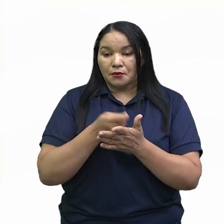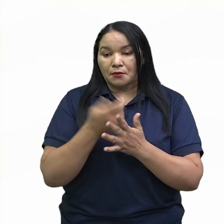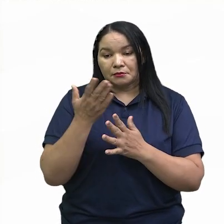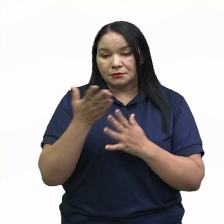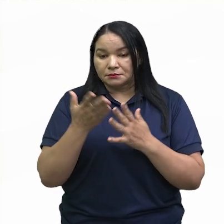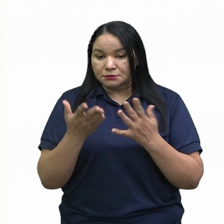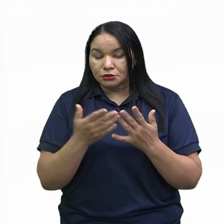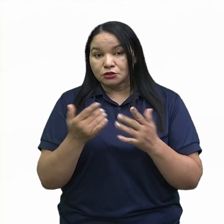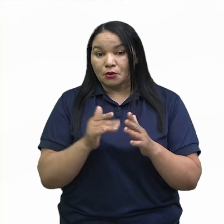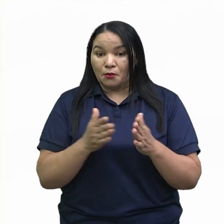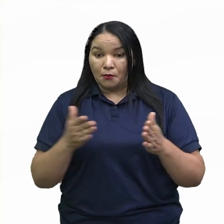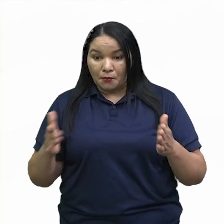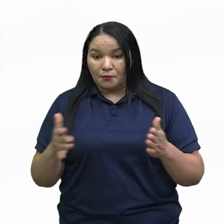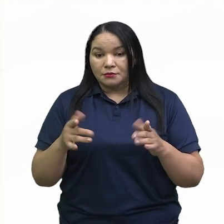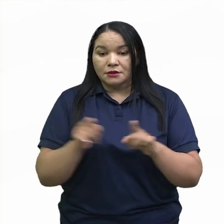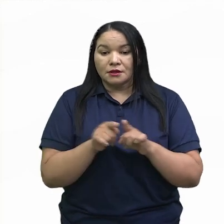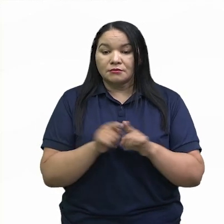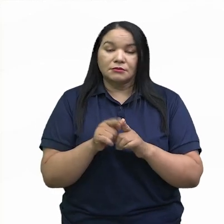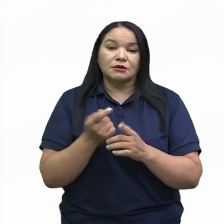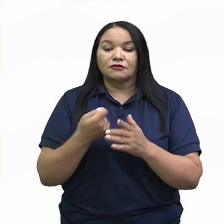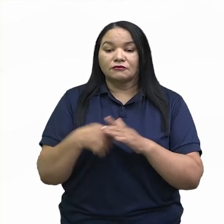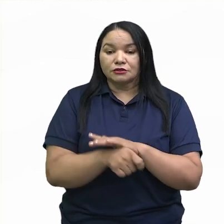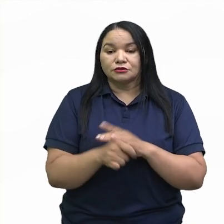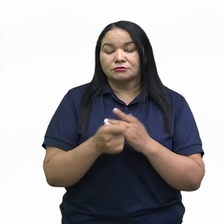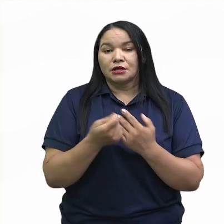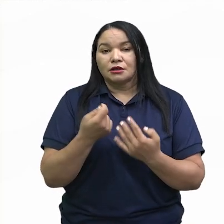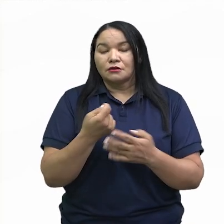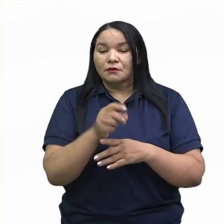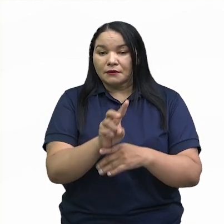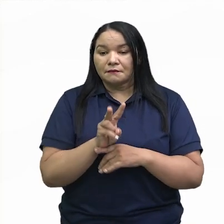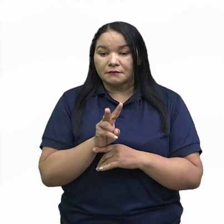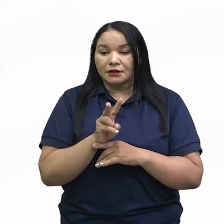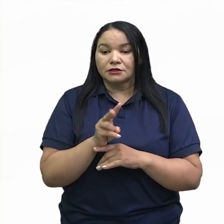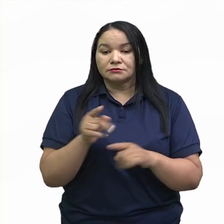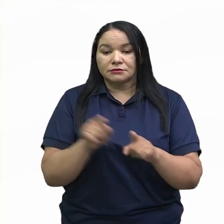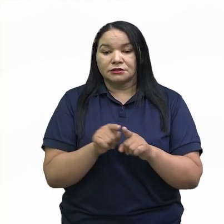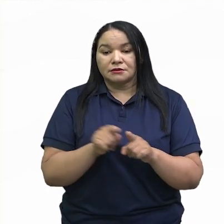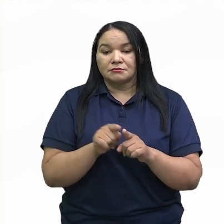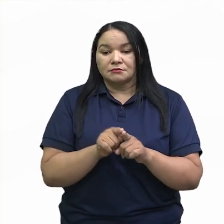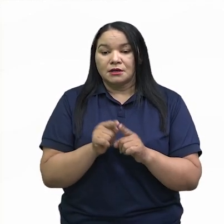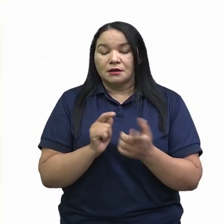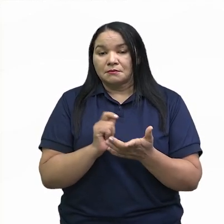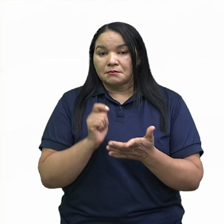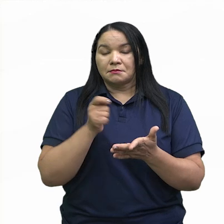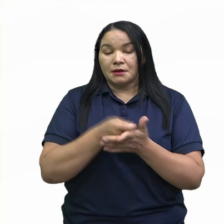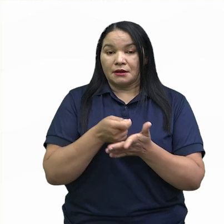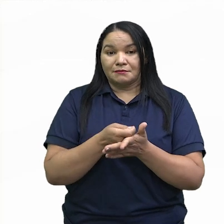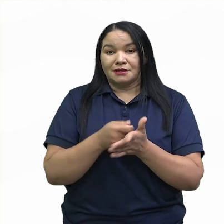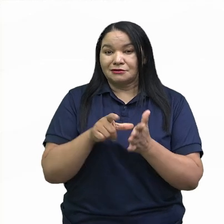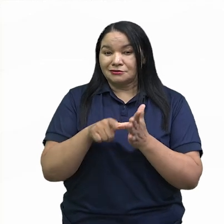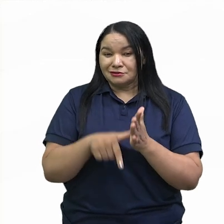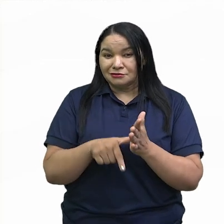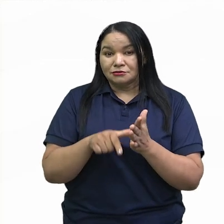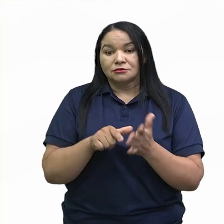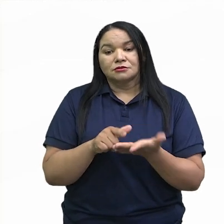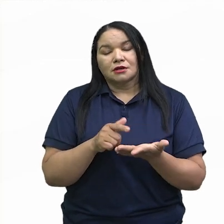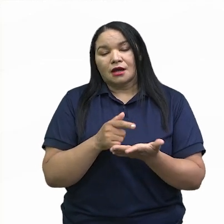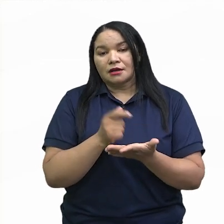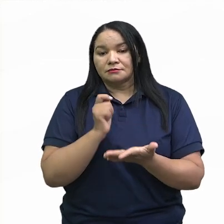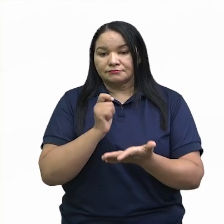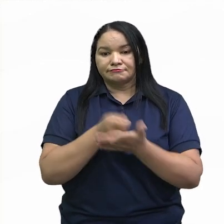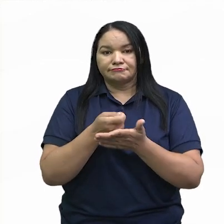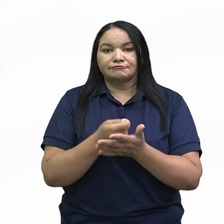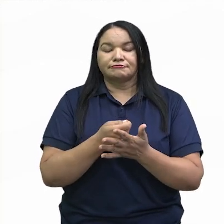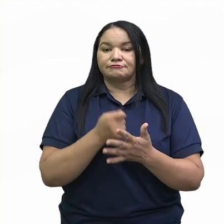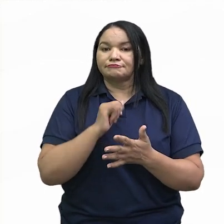parceladas a longo prazo, nos investimentos, empréstimos e até mesmo no simples atraso do pagamento de contas.